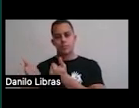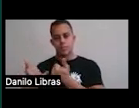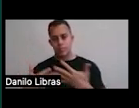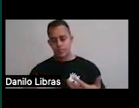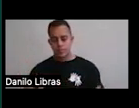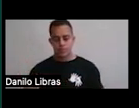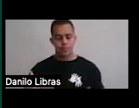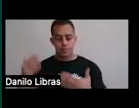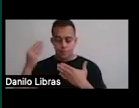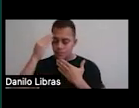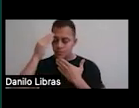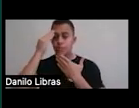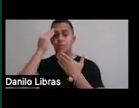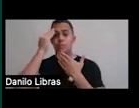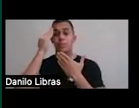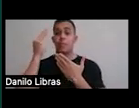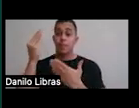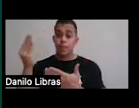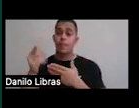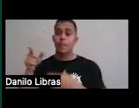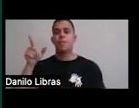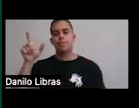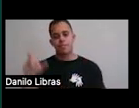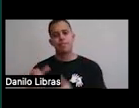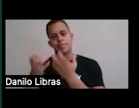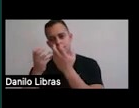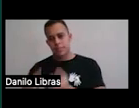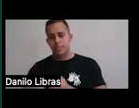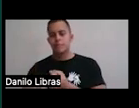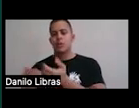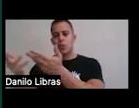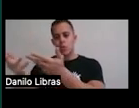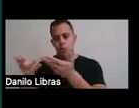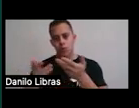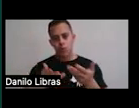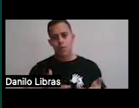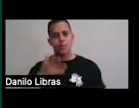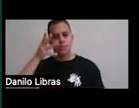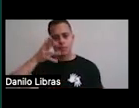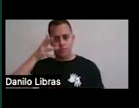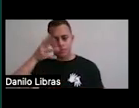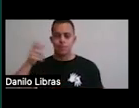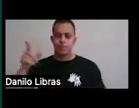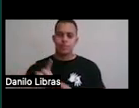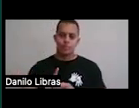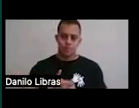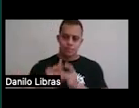te agradecer imensamente por aceitar esse convite, né, por ter te disponibilizado a vir.